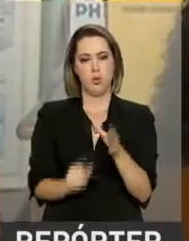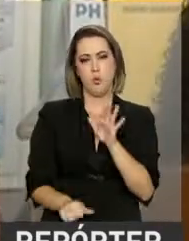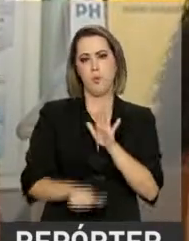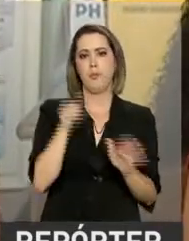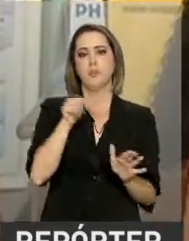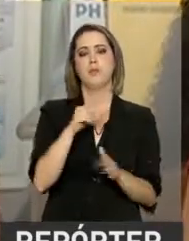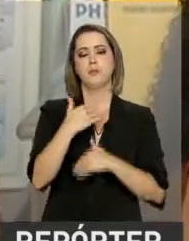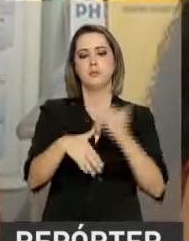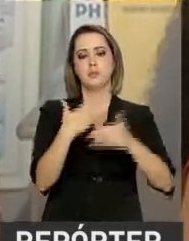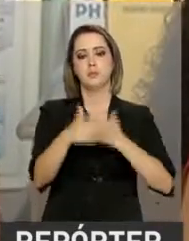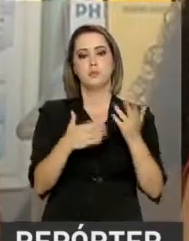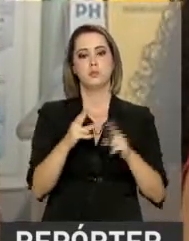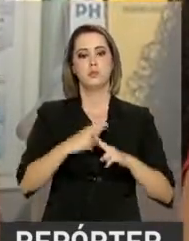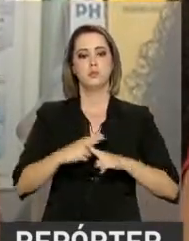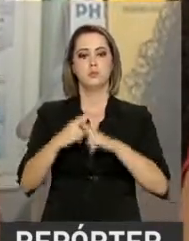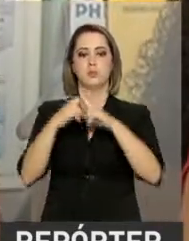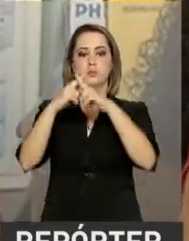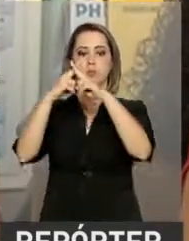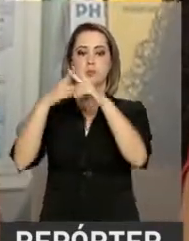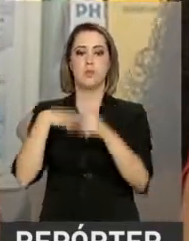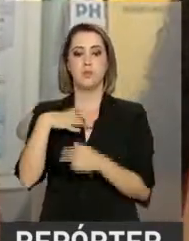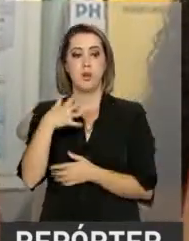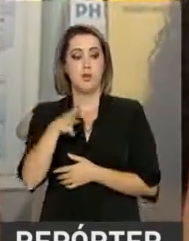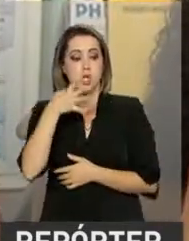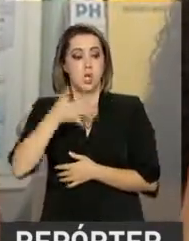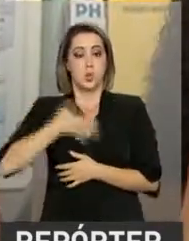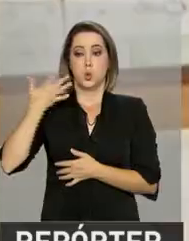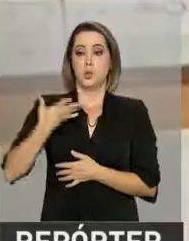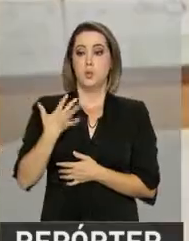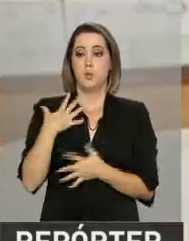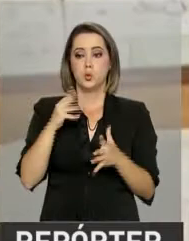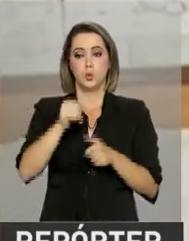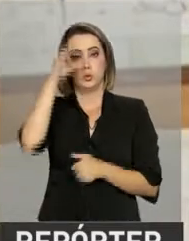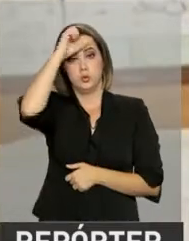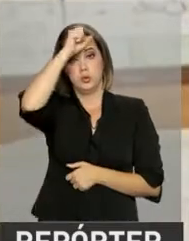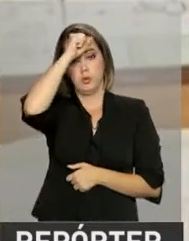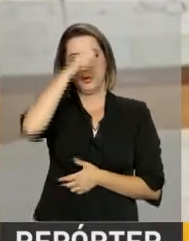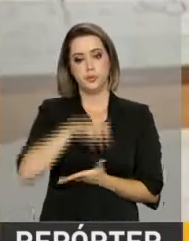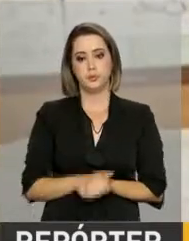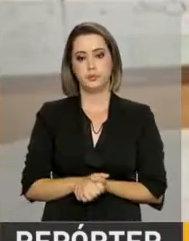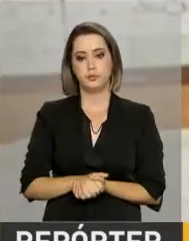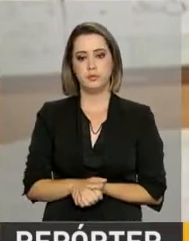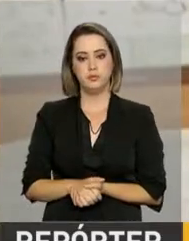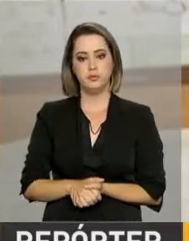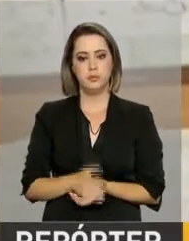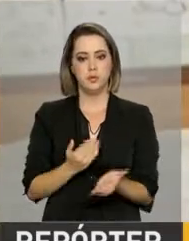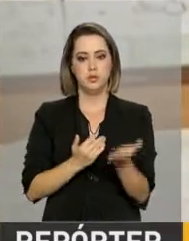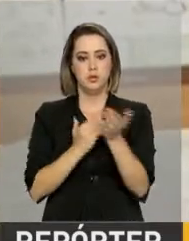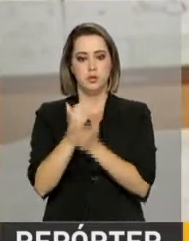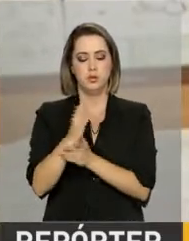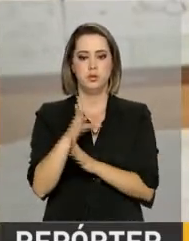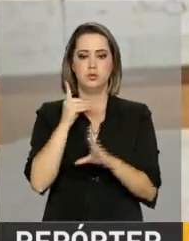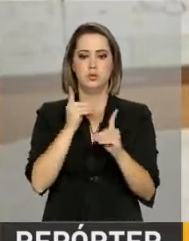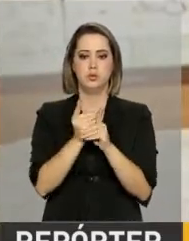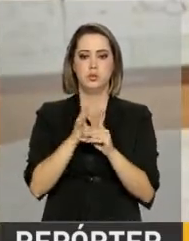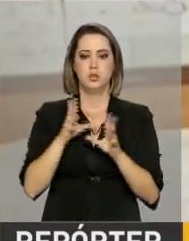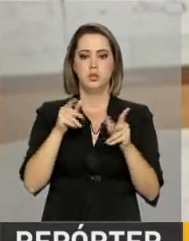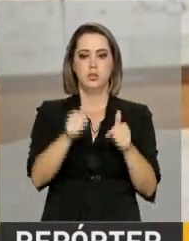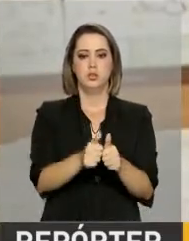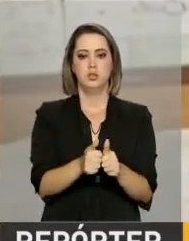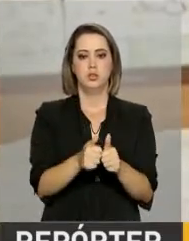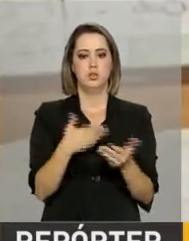do satélite e se surpreendeu com tudo que viu e aprendeu. Começou a descobrir todo esse universo dos